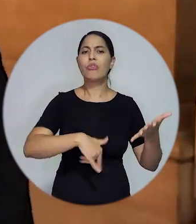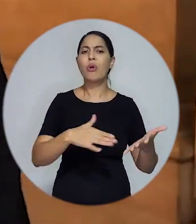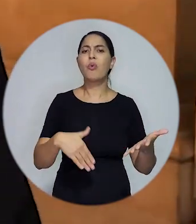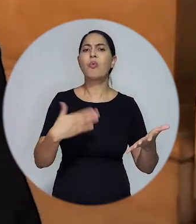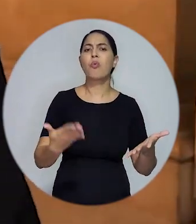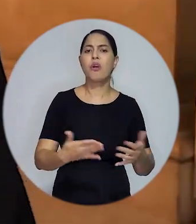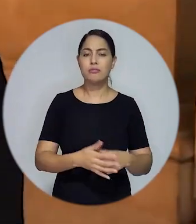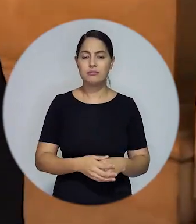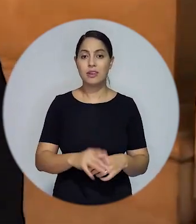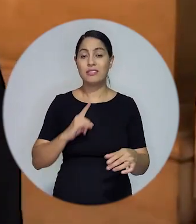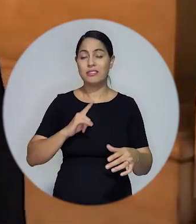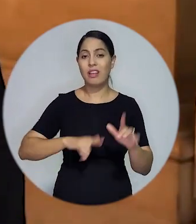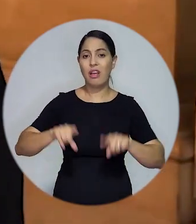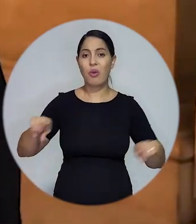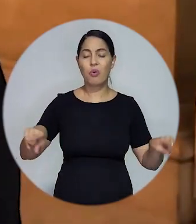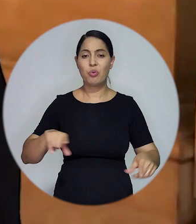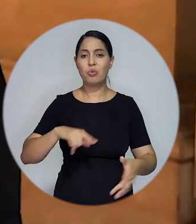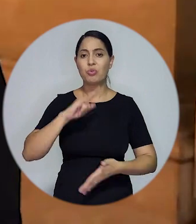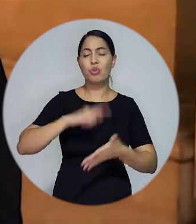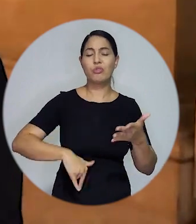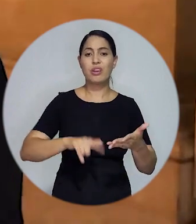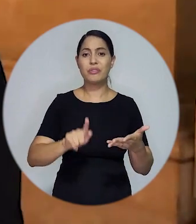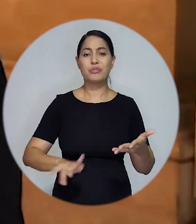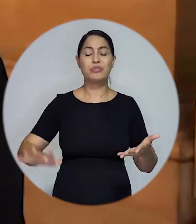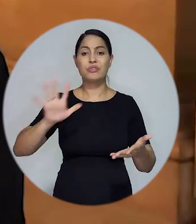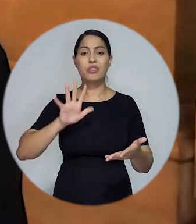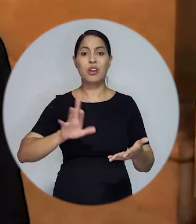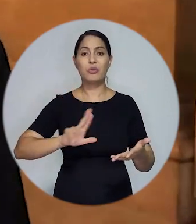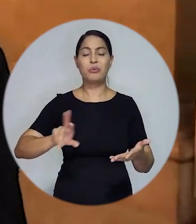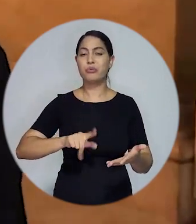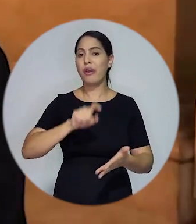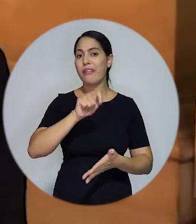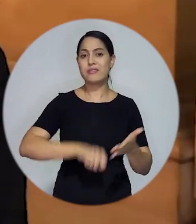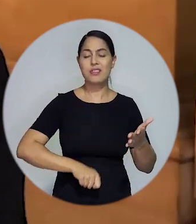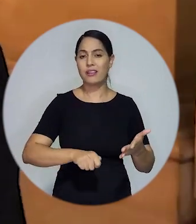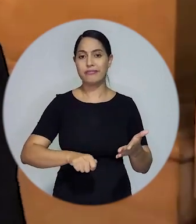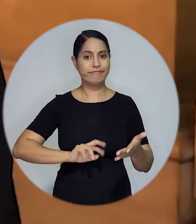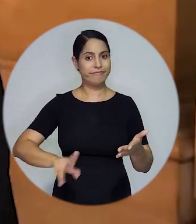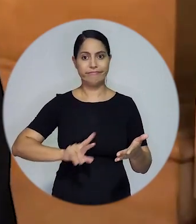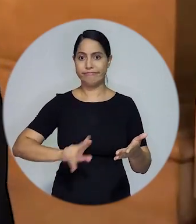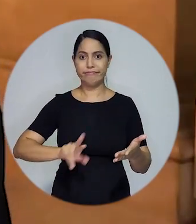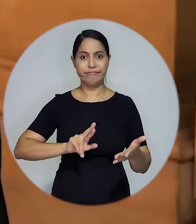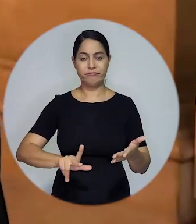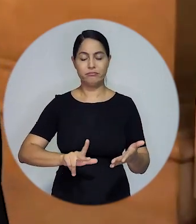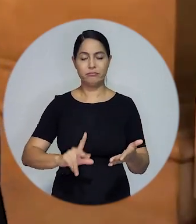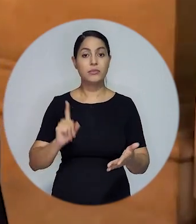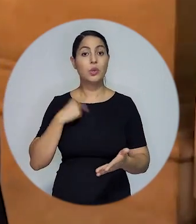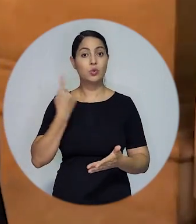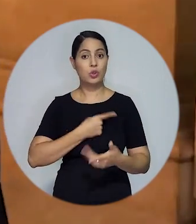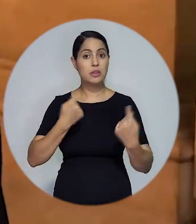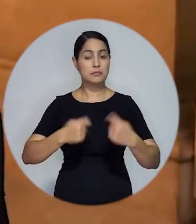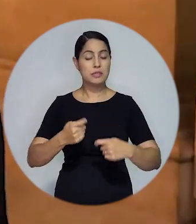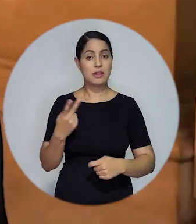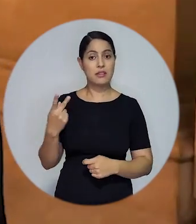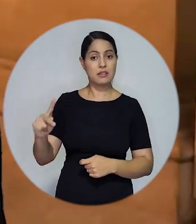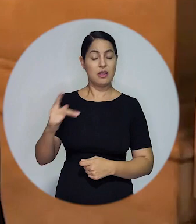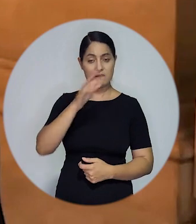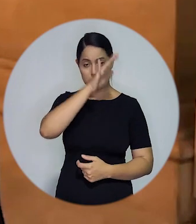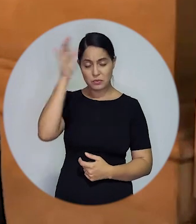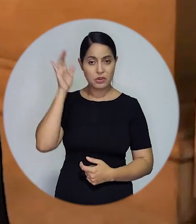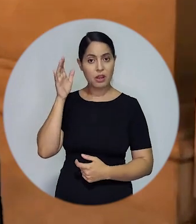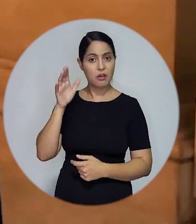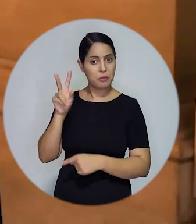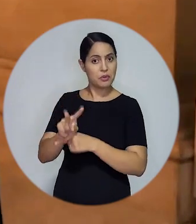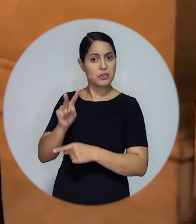contratos muitas vezes são condições gerais, contratuais, né? Nem contrato mais no sentido assim de assinado existe, né? Então nós temos